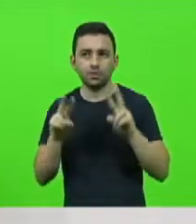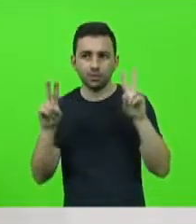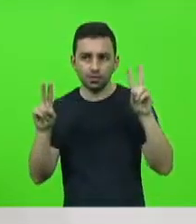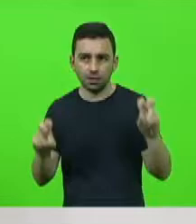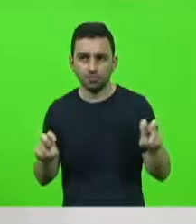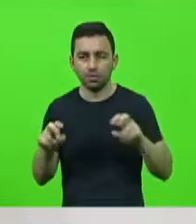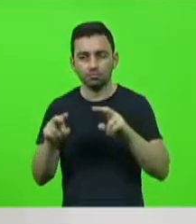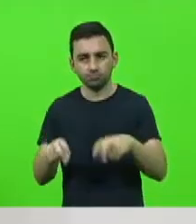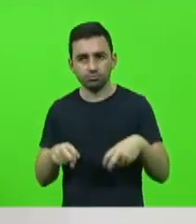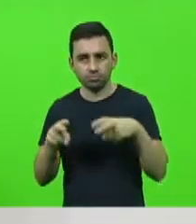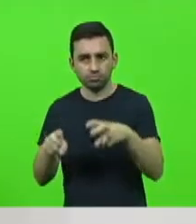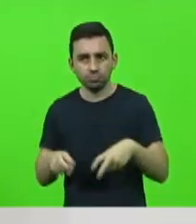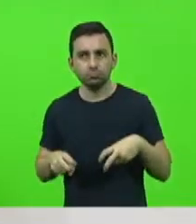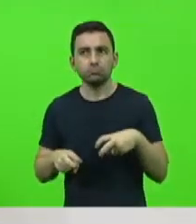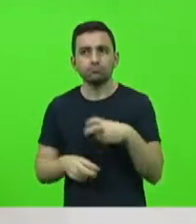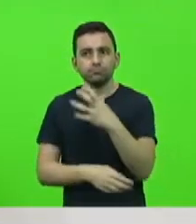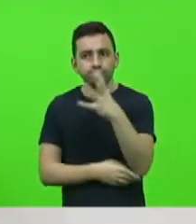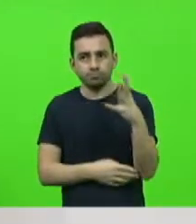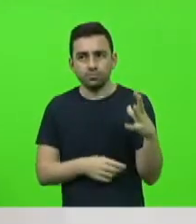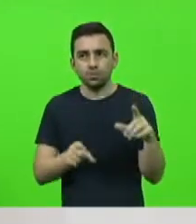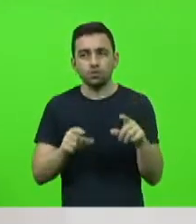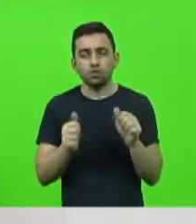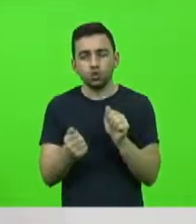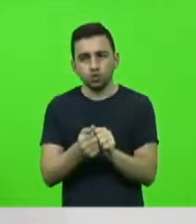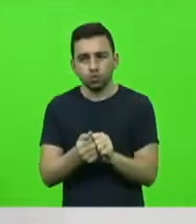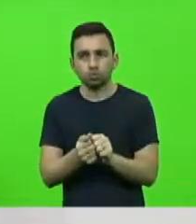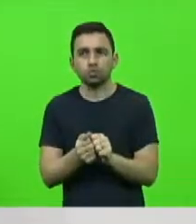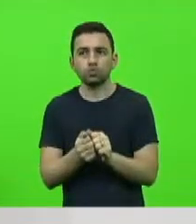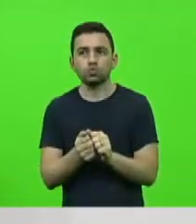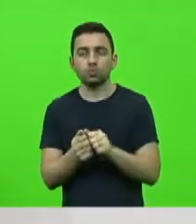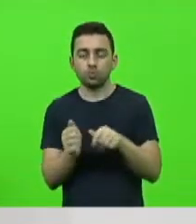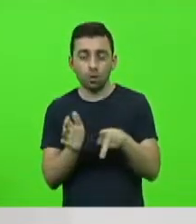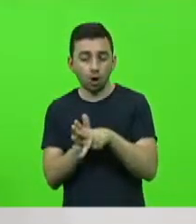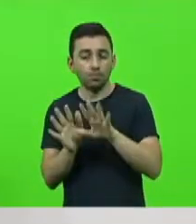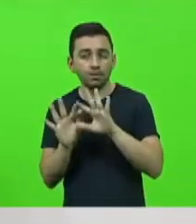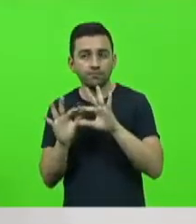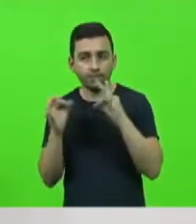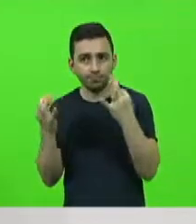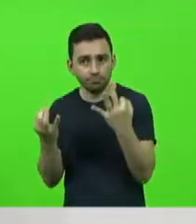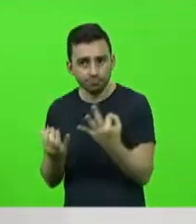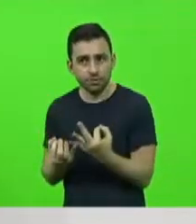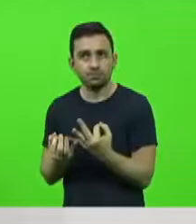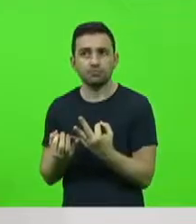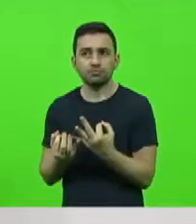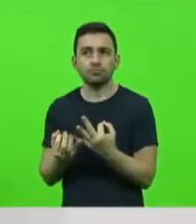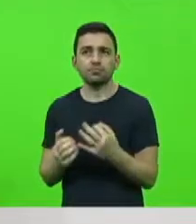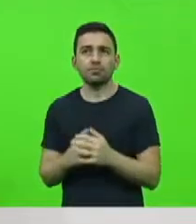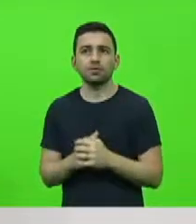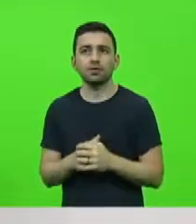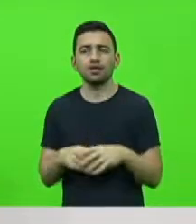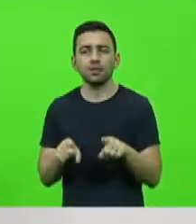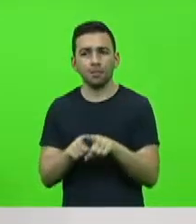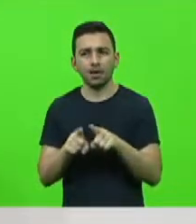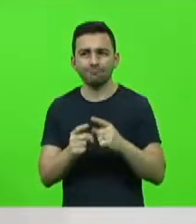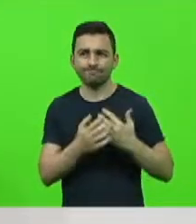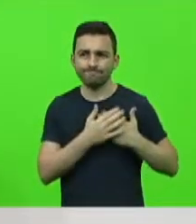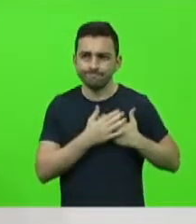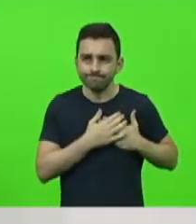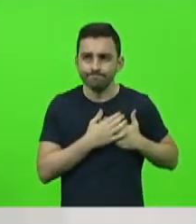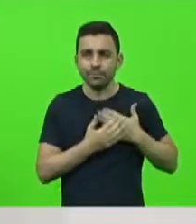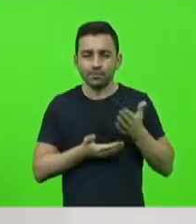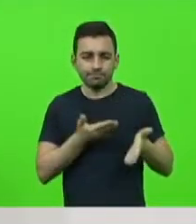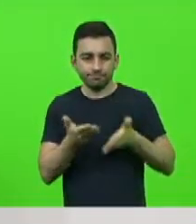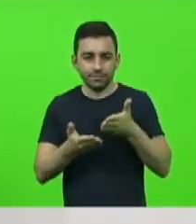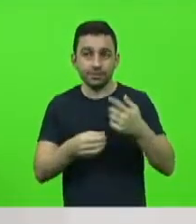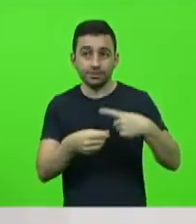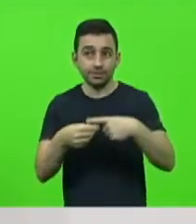agroecológica, juntamente com as entidades do campo unitário da agricultura familiar e camponesa. De forma solidária, atendemos municípios